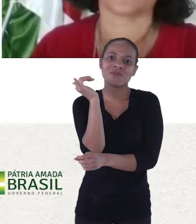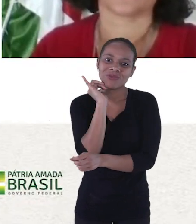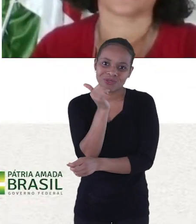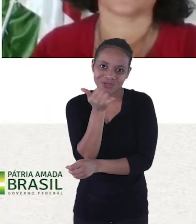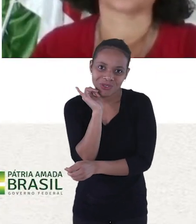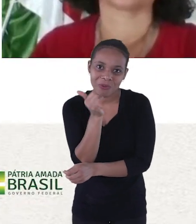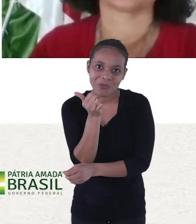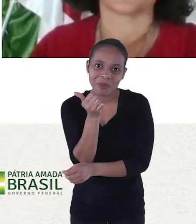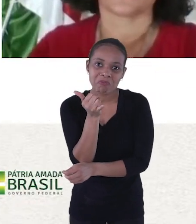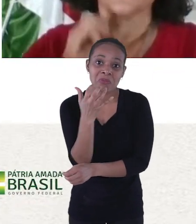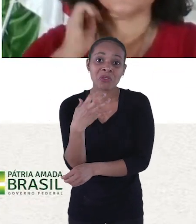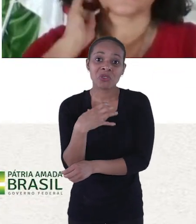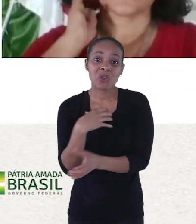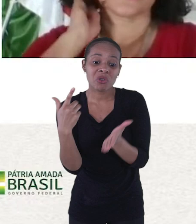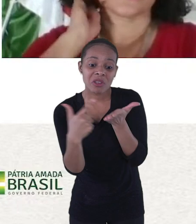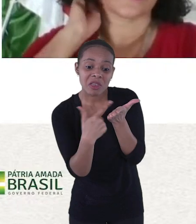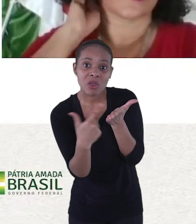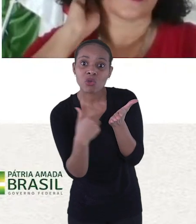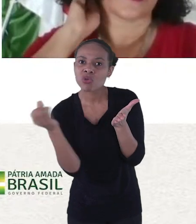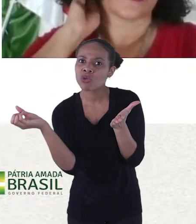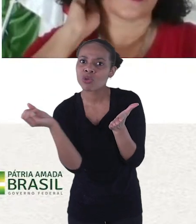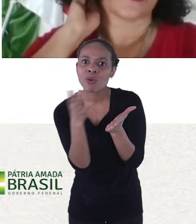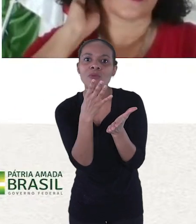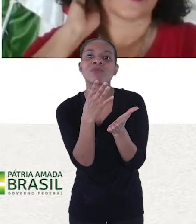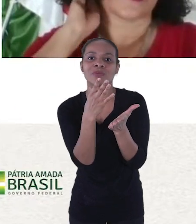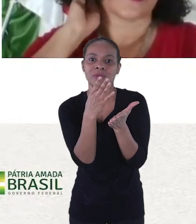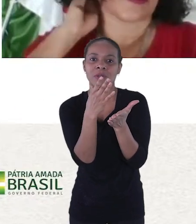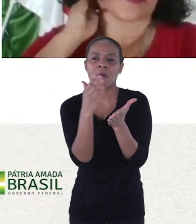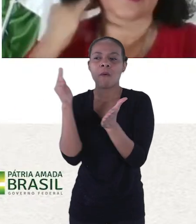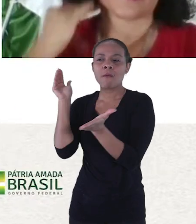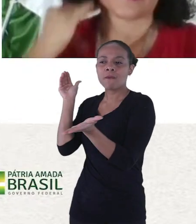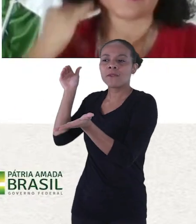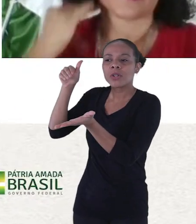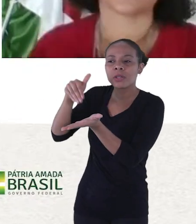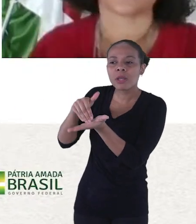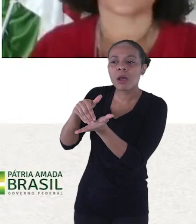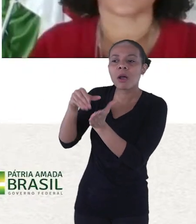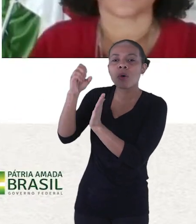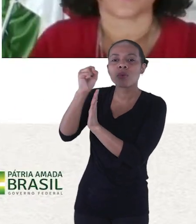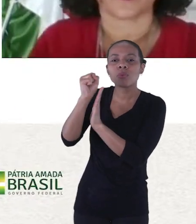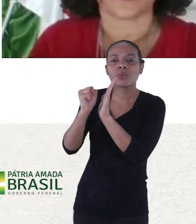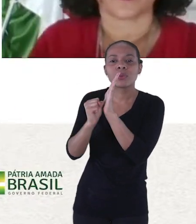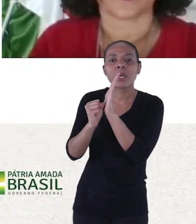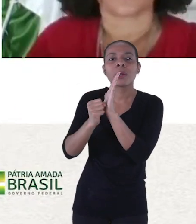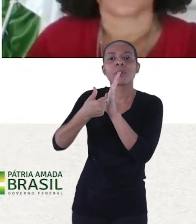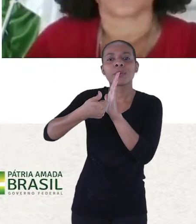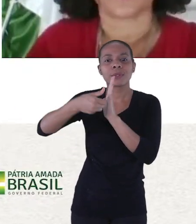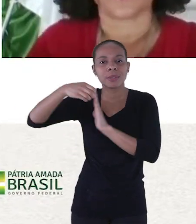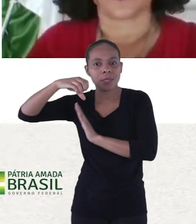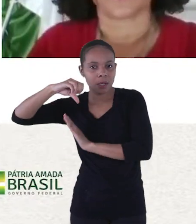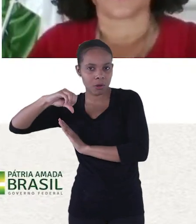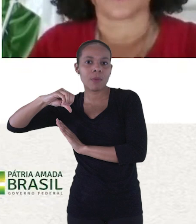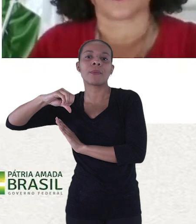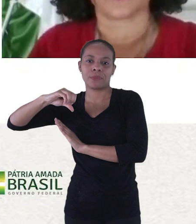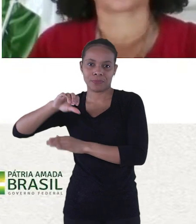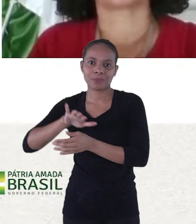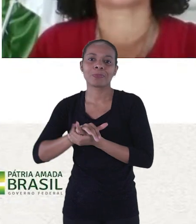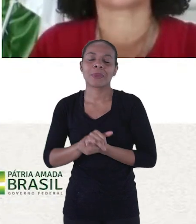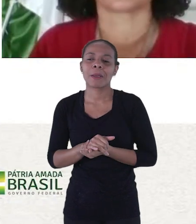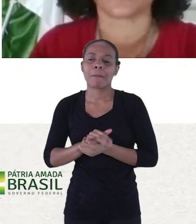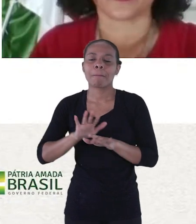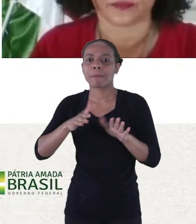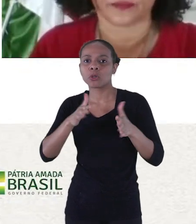tipo de literatura que vem ali do final do século XIX, né, com a quebra da